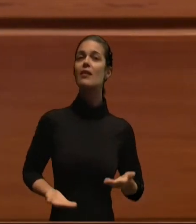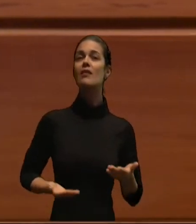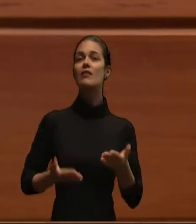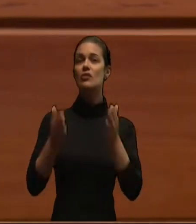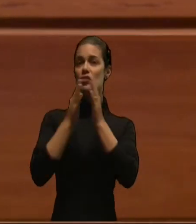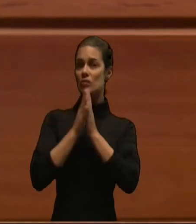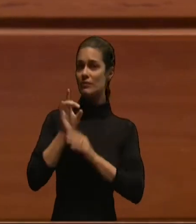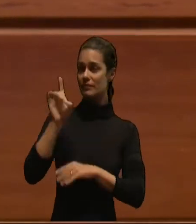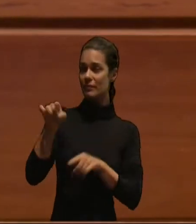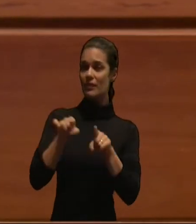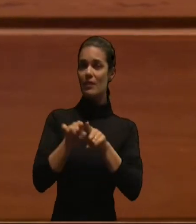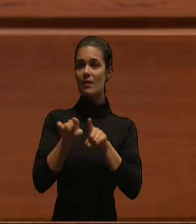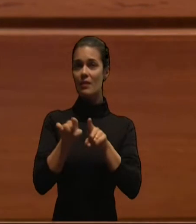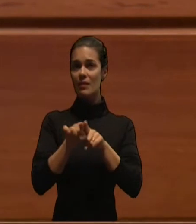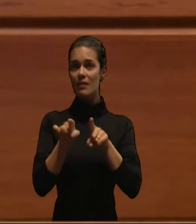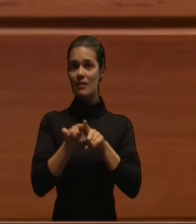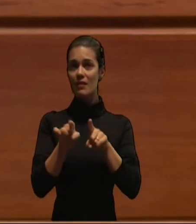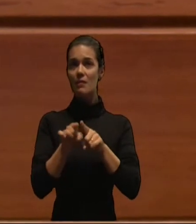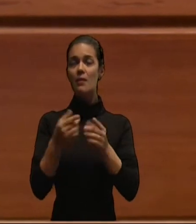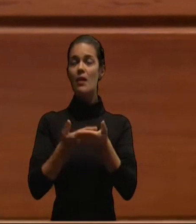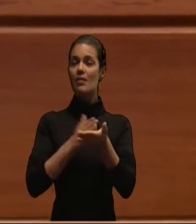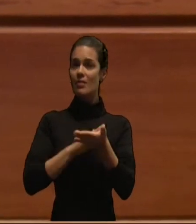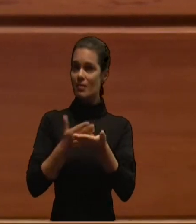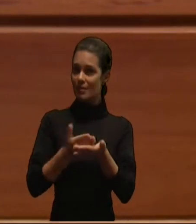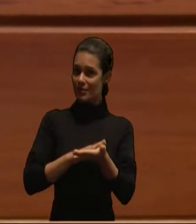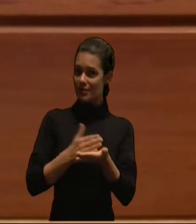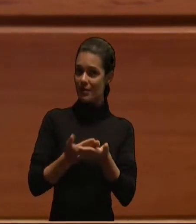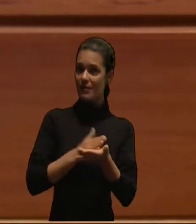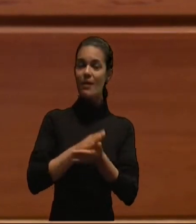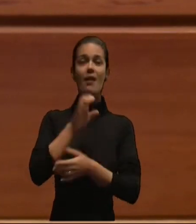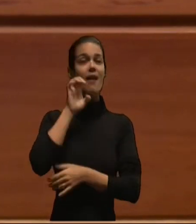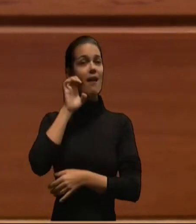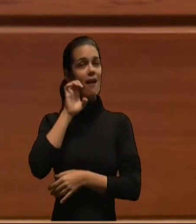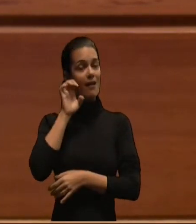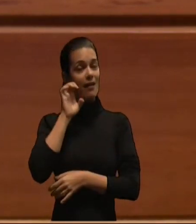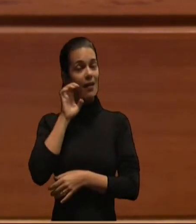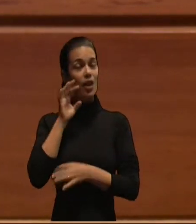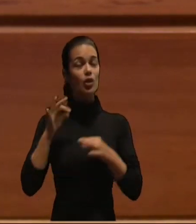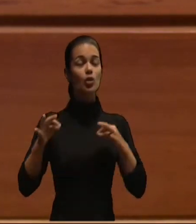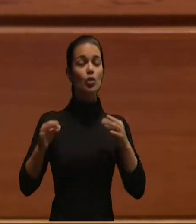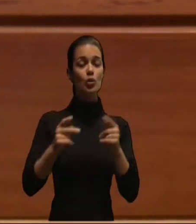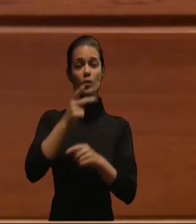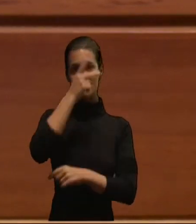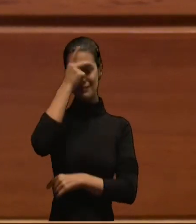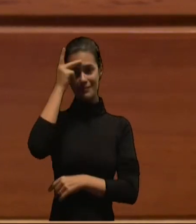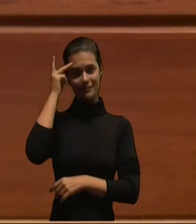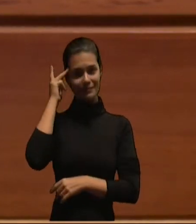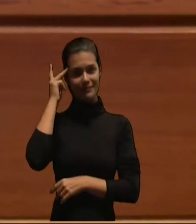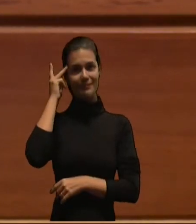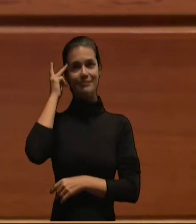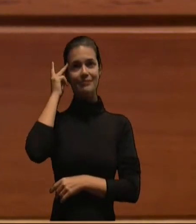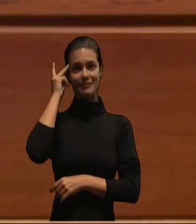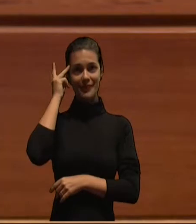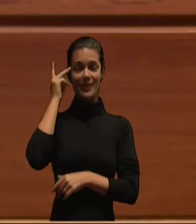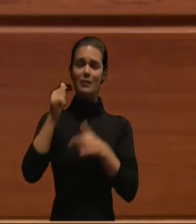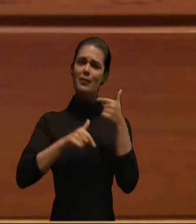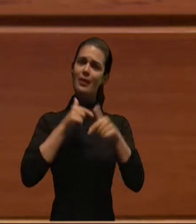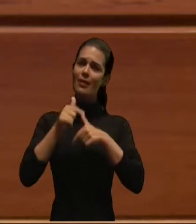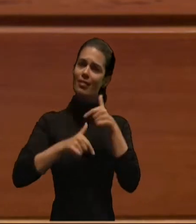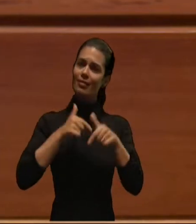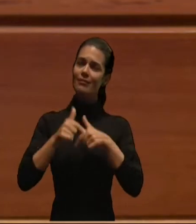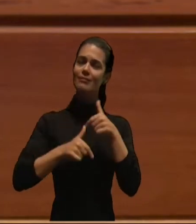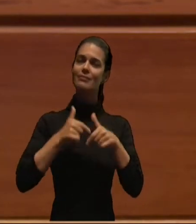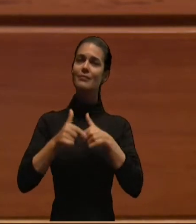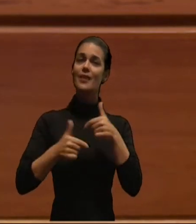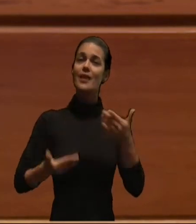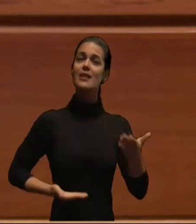irmã Ellen, que está na nossa interpretação, aos surdos e todos os componentes desta equipe que trabalha